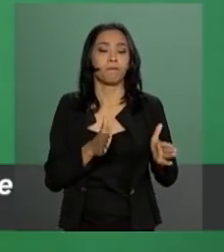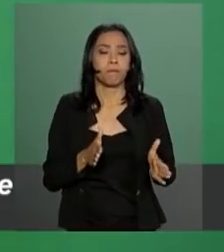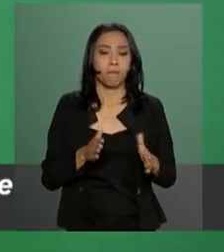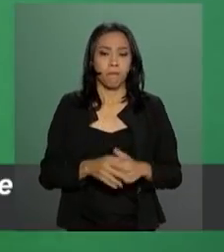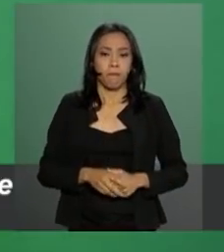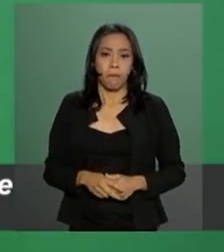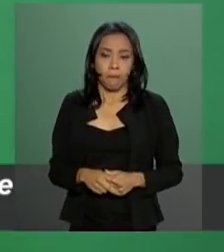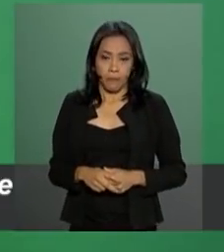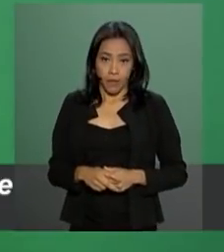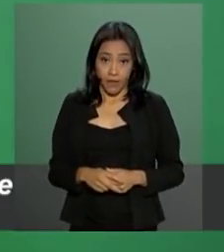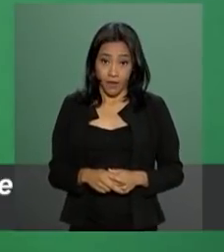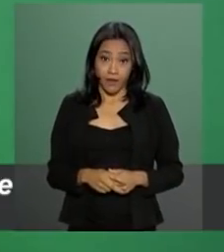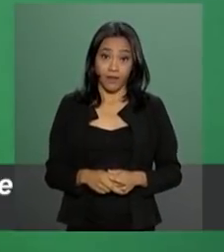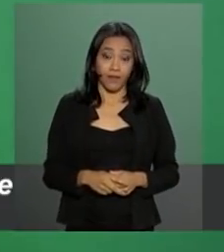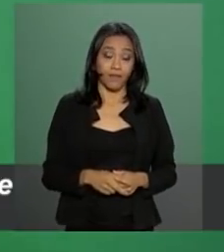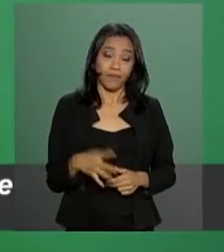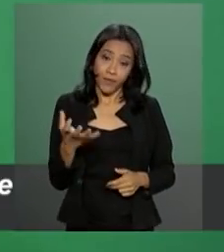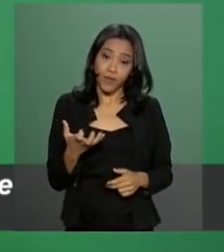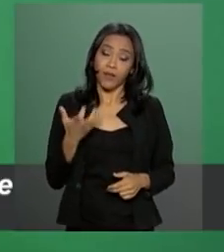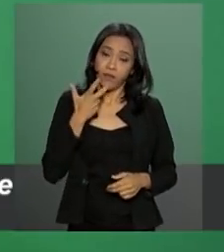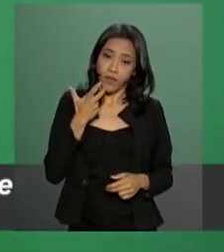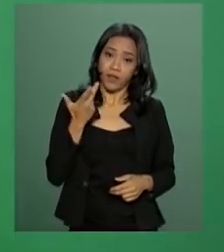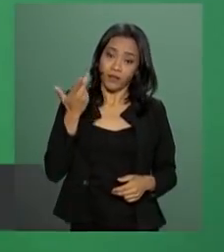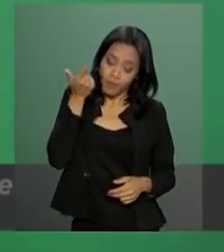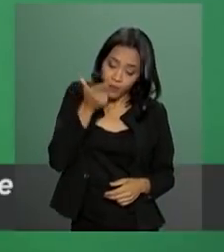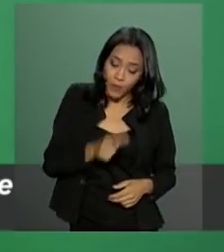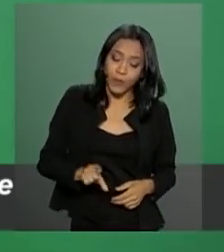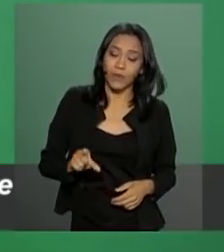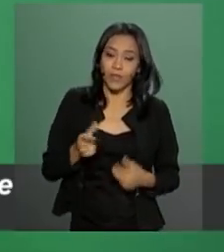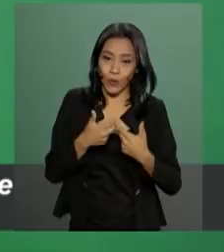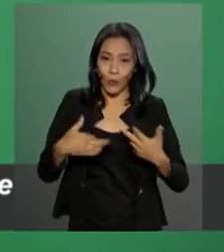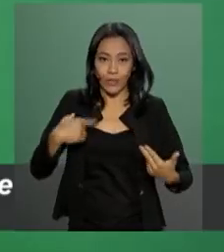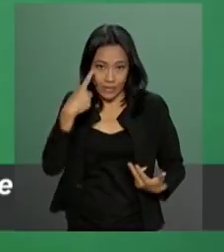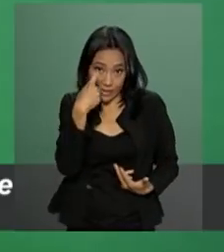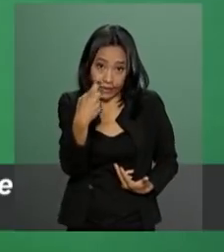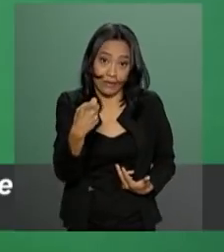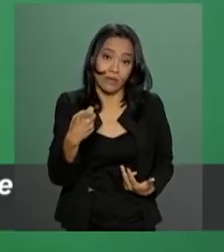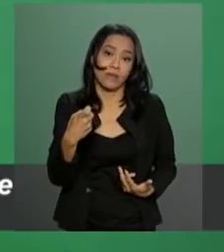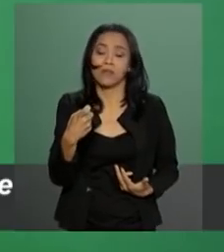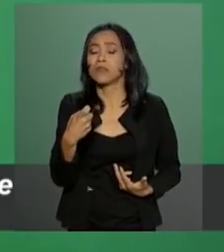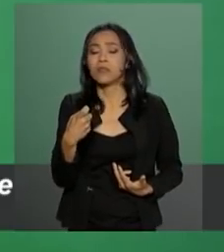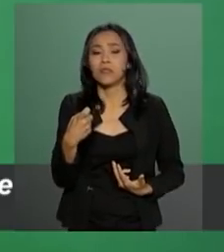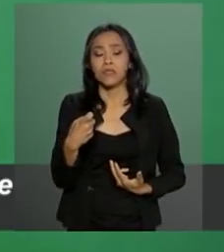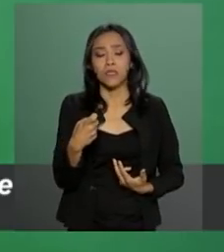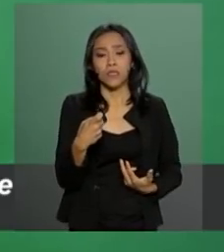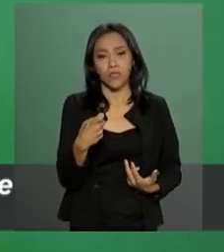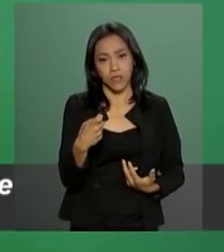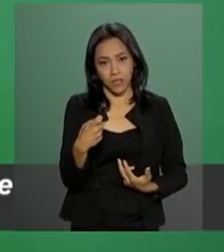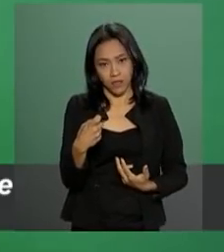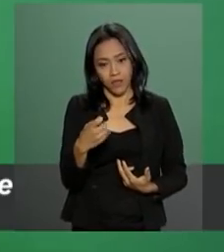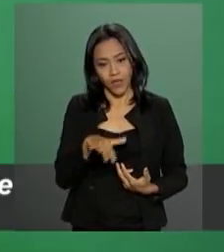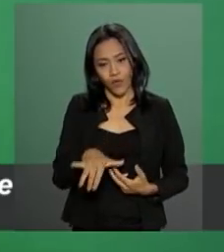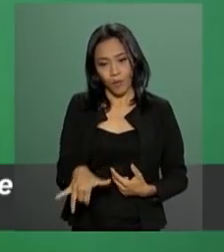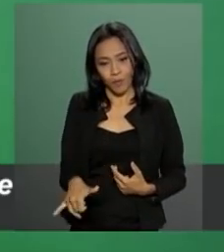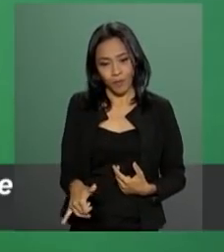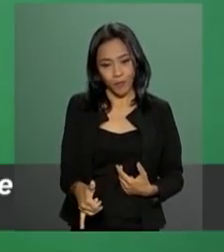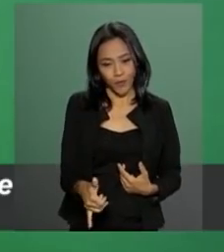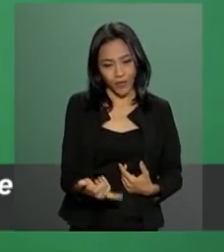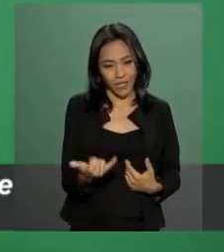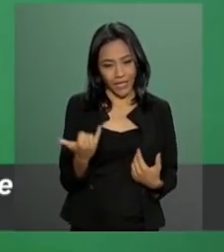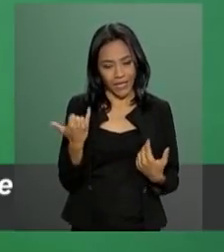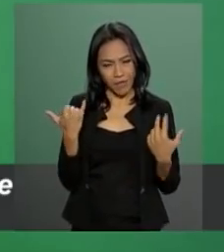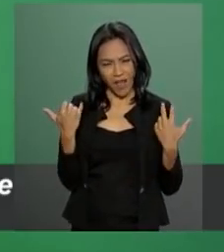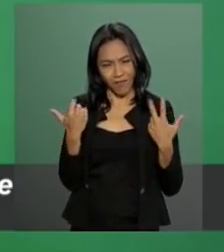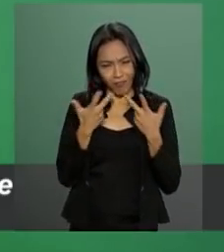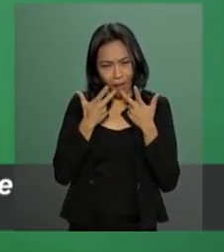e quer dizer que quero dizer é mais uma coisa interessante que nós é bom aproveitar aqui para fazer uma pregação zinho